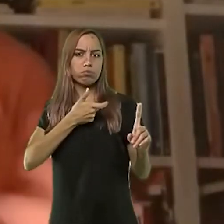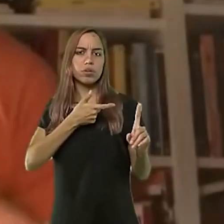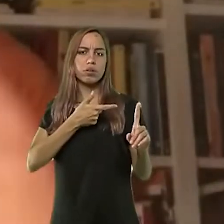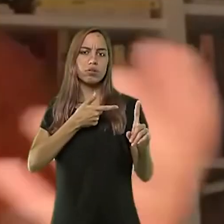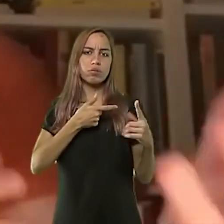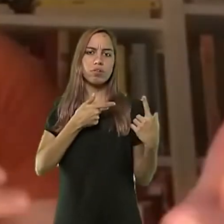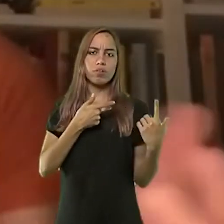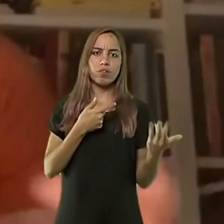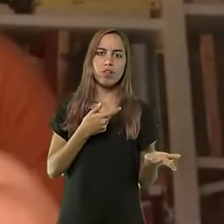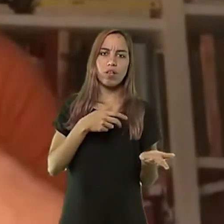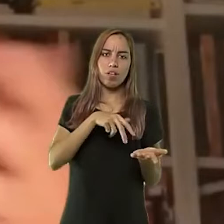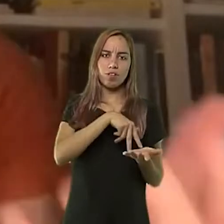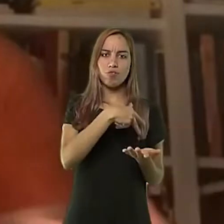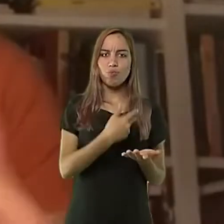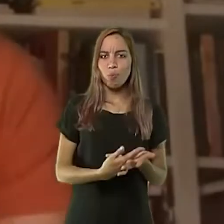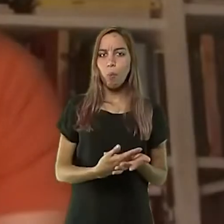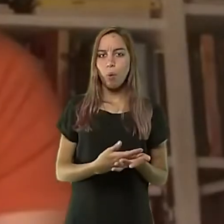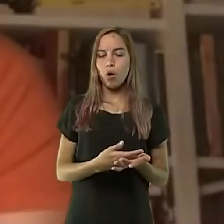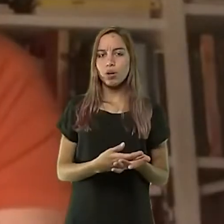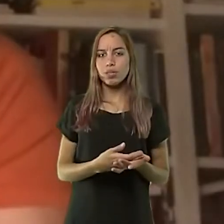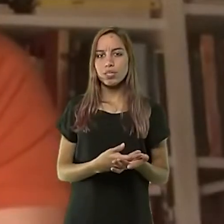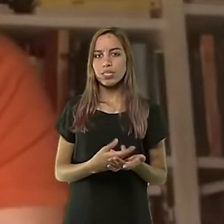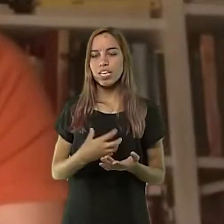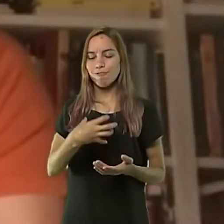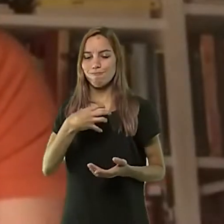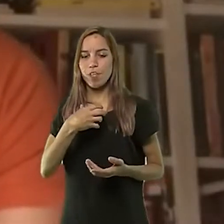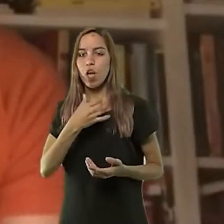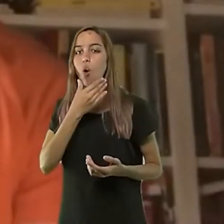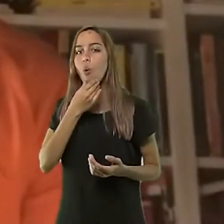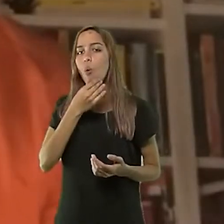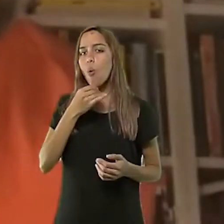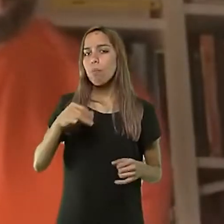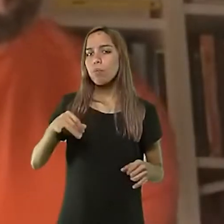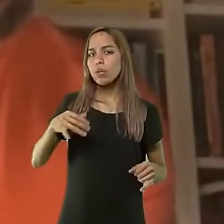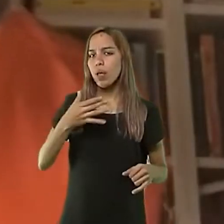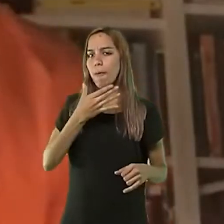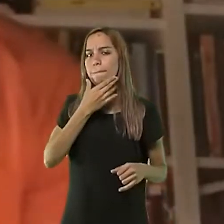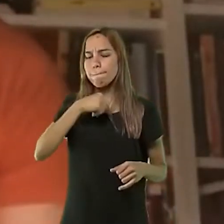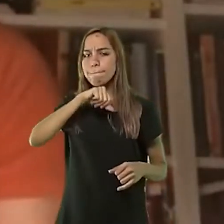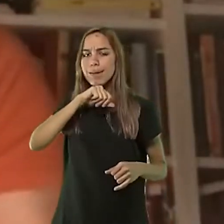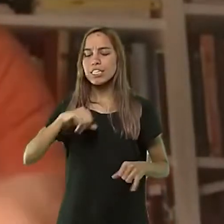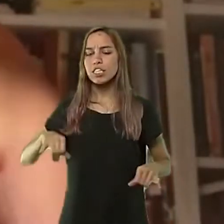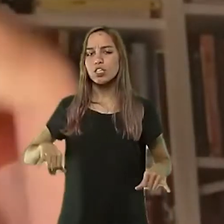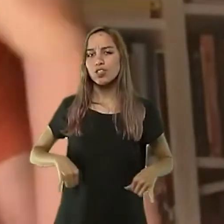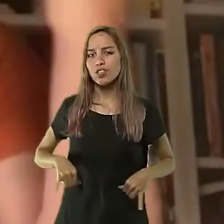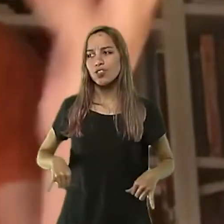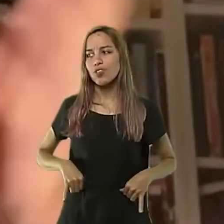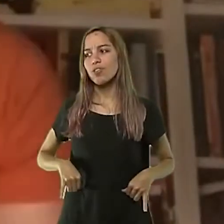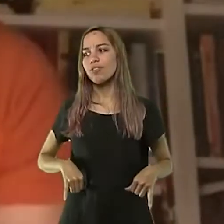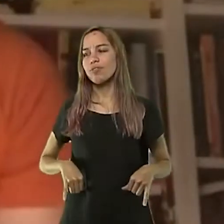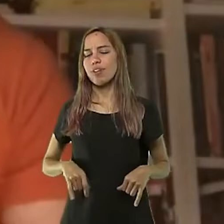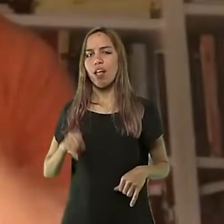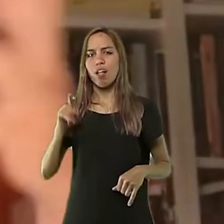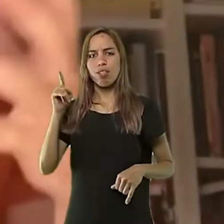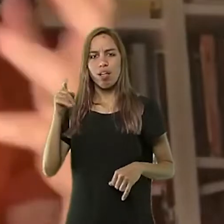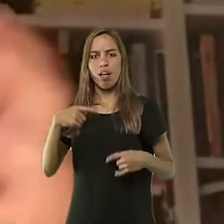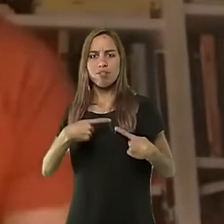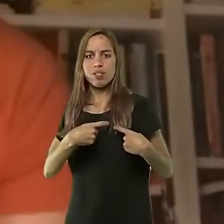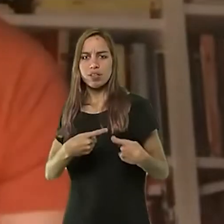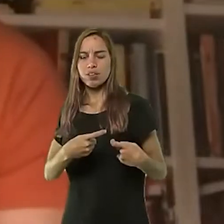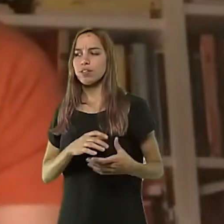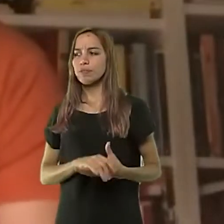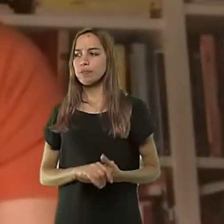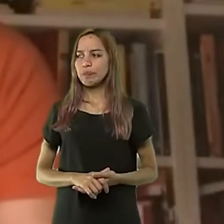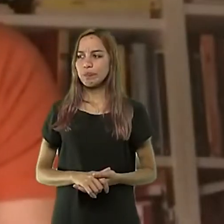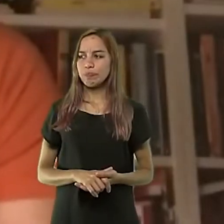islâmico e americano, e com a intervenção militar americana na Ásia Central, ou no Médio Oriente, neste caso é